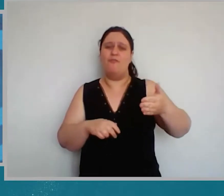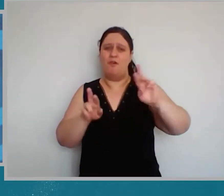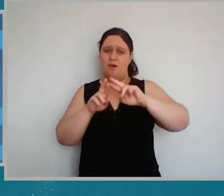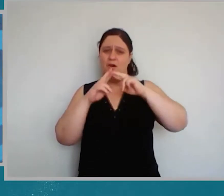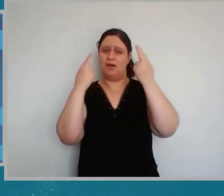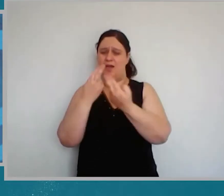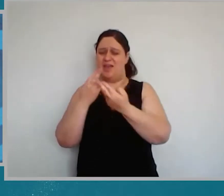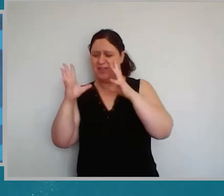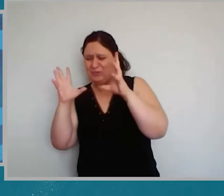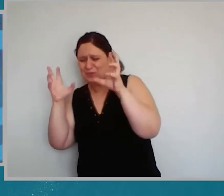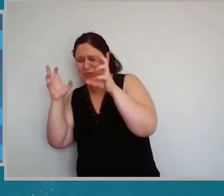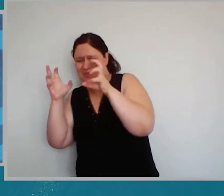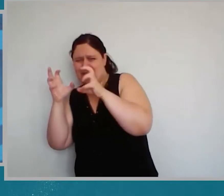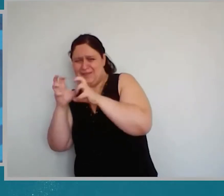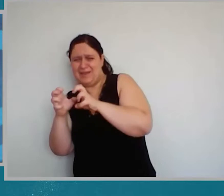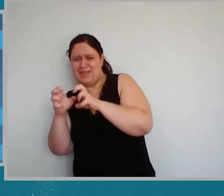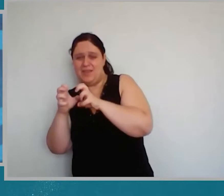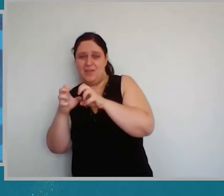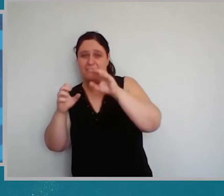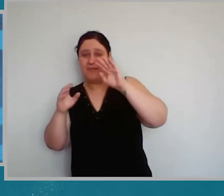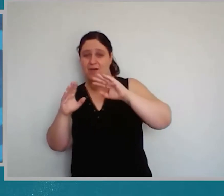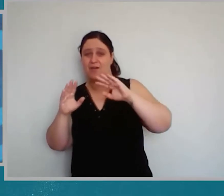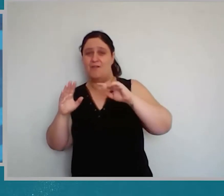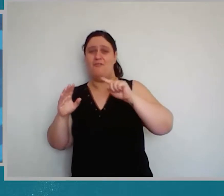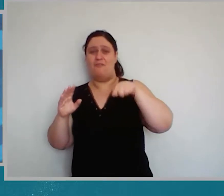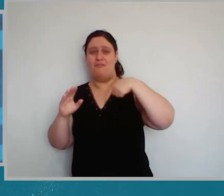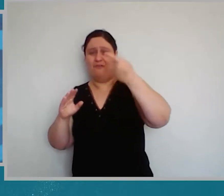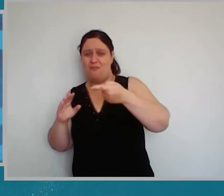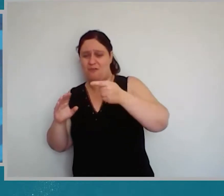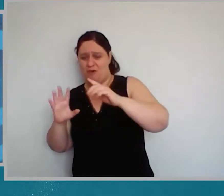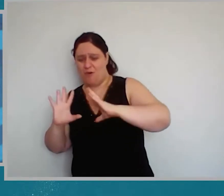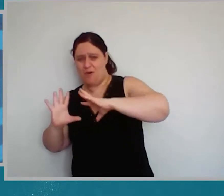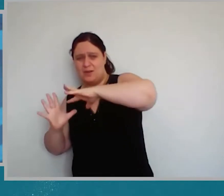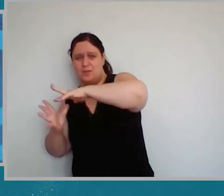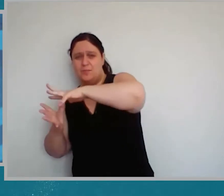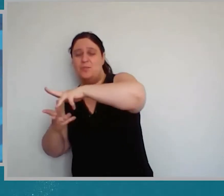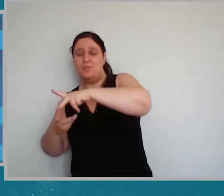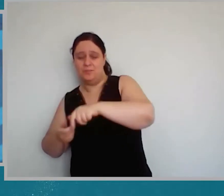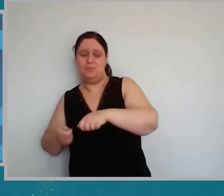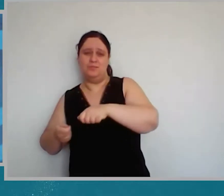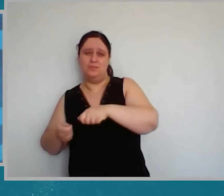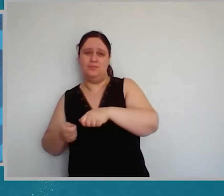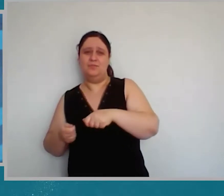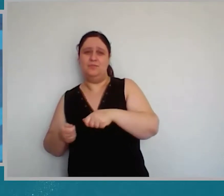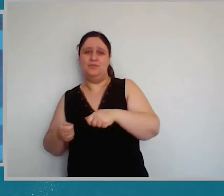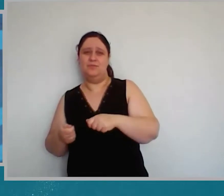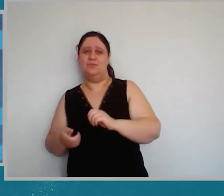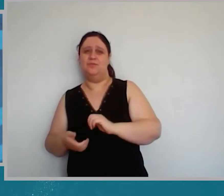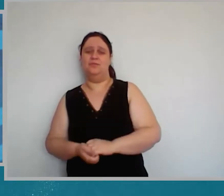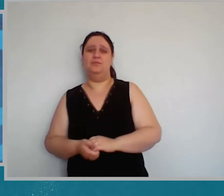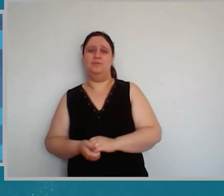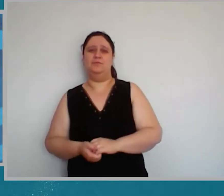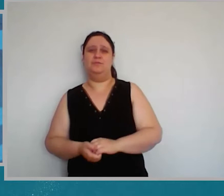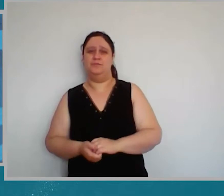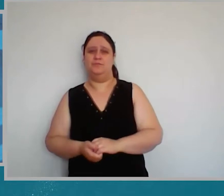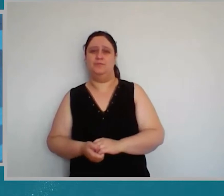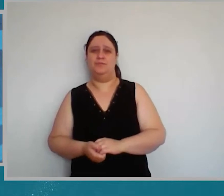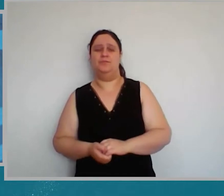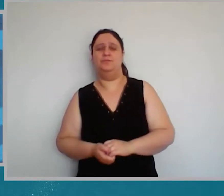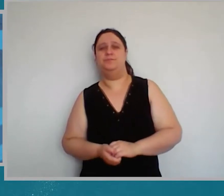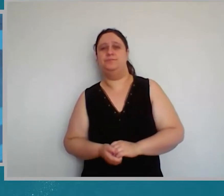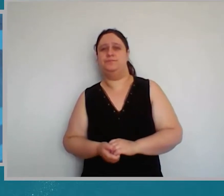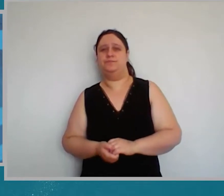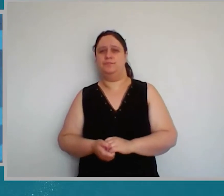Fomos chamados para fora do mundo. Nós somos chamados para nosso próprio destino, sem graça,